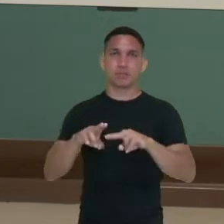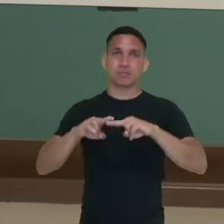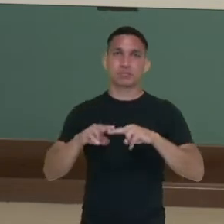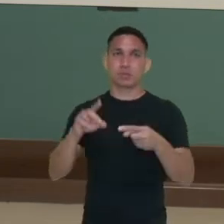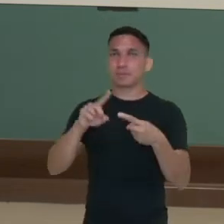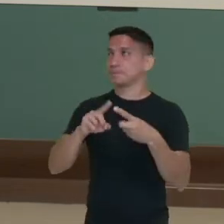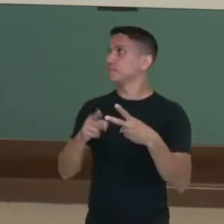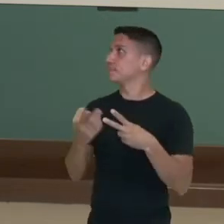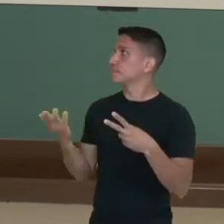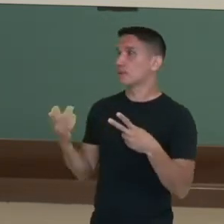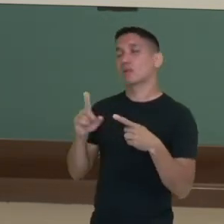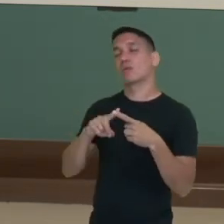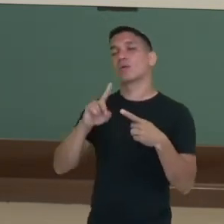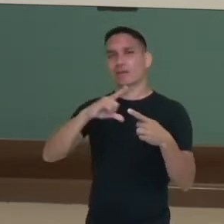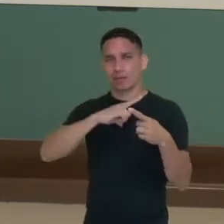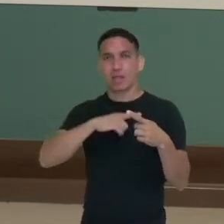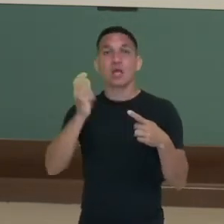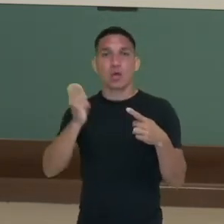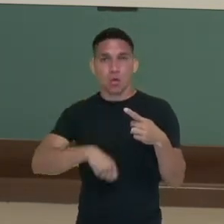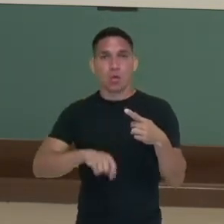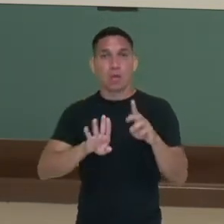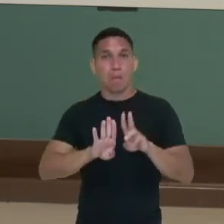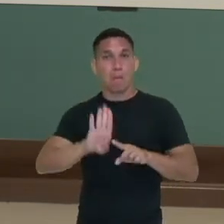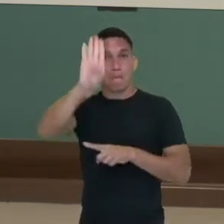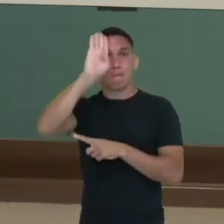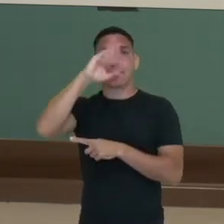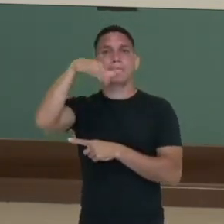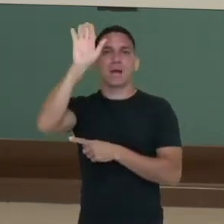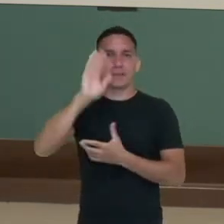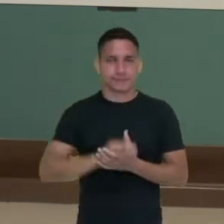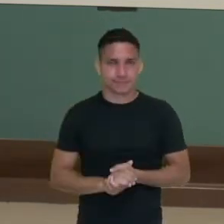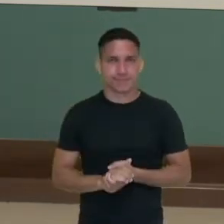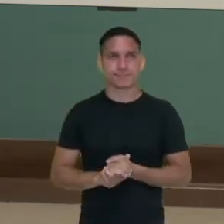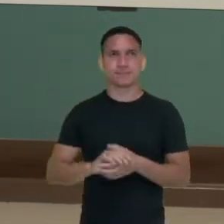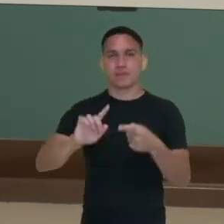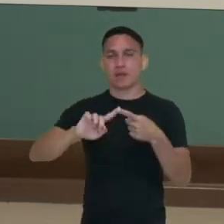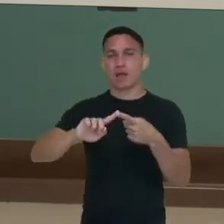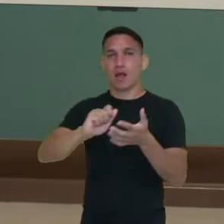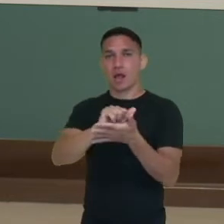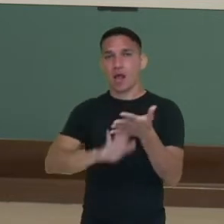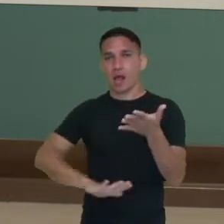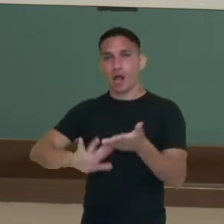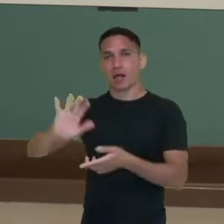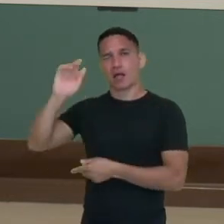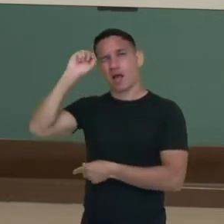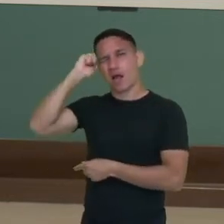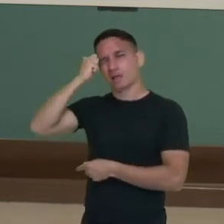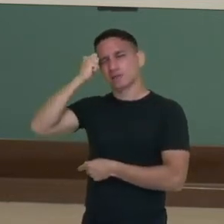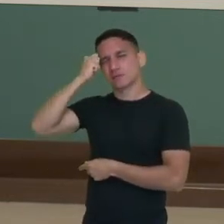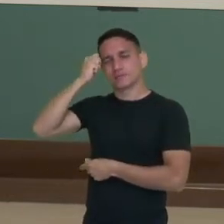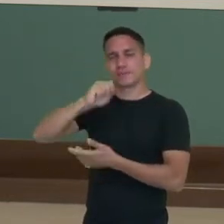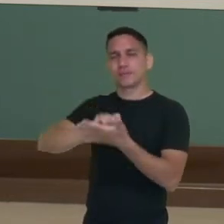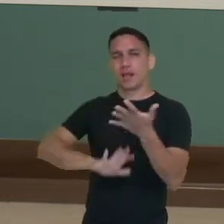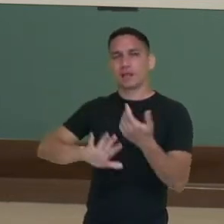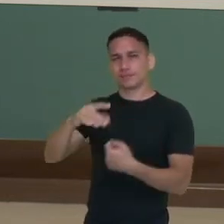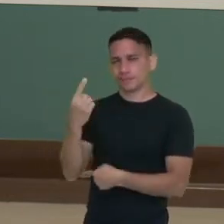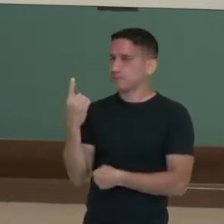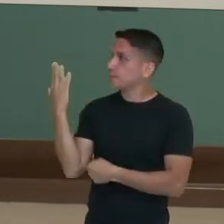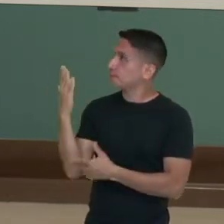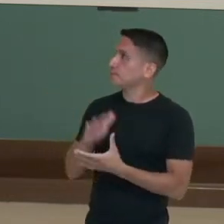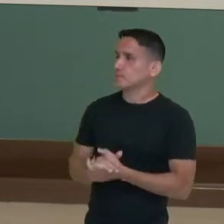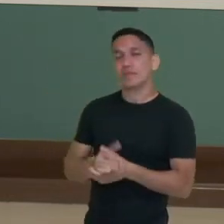a África do Sul e o Egito, tá bom? Vamos para a nossa primeira atividade. Olha só,